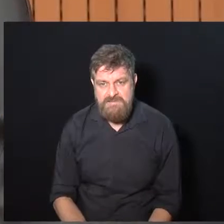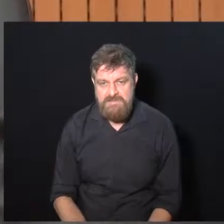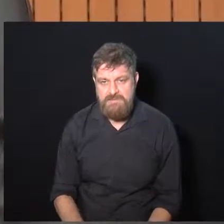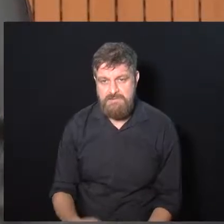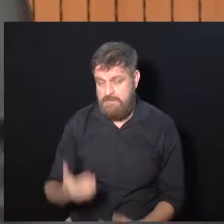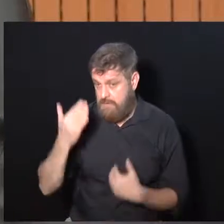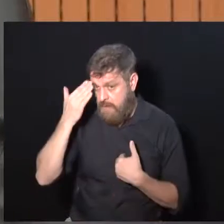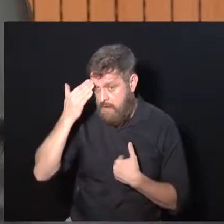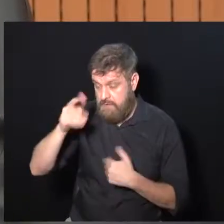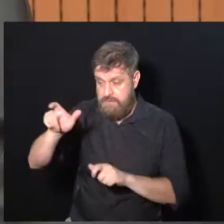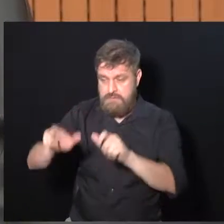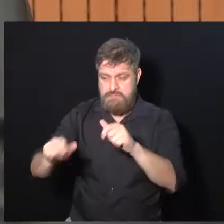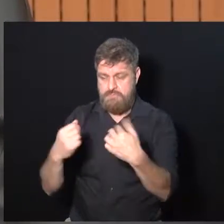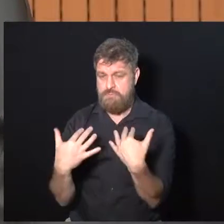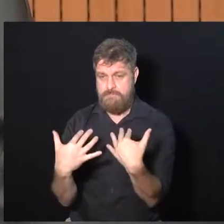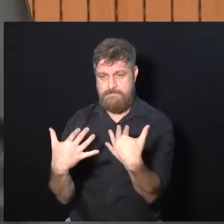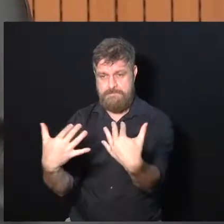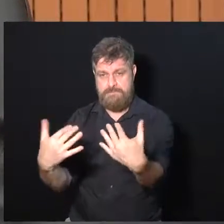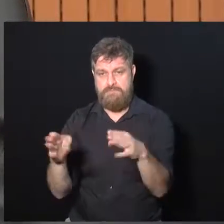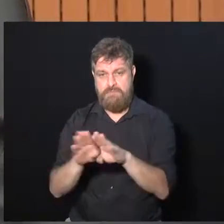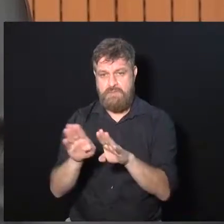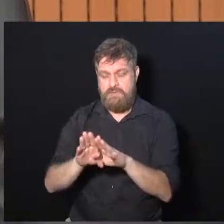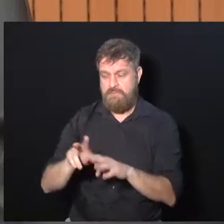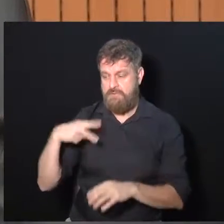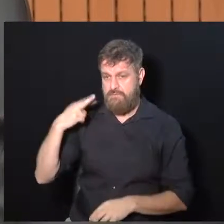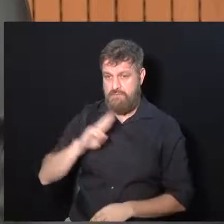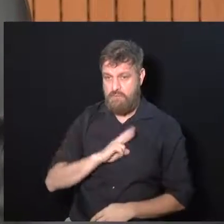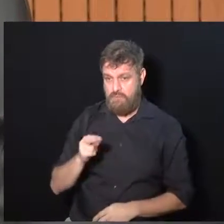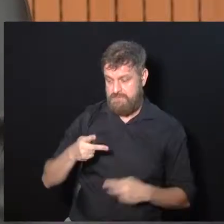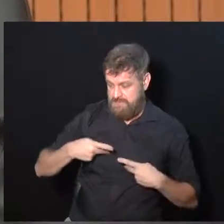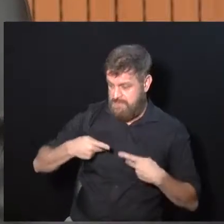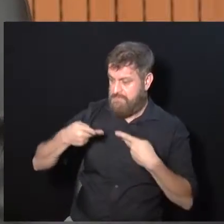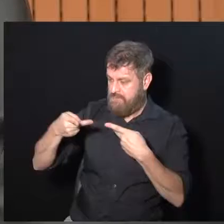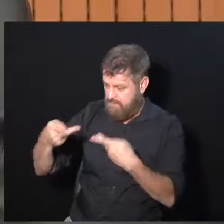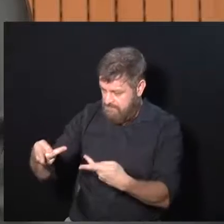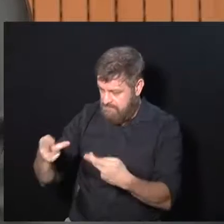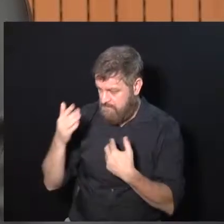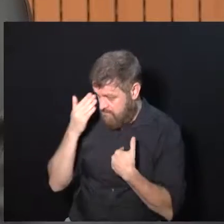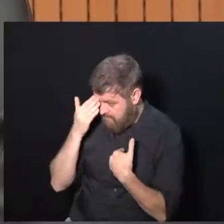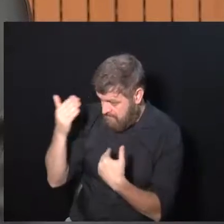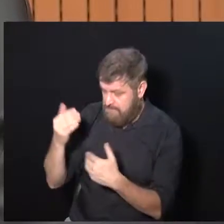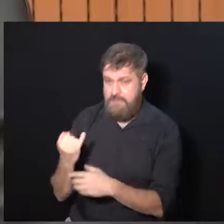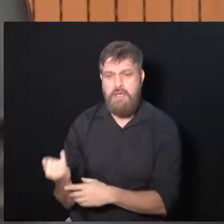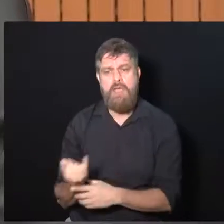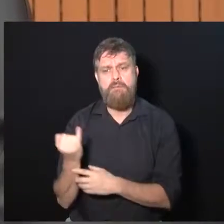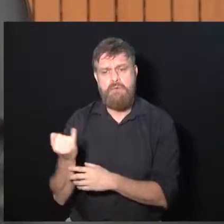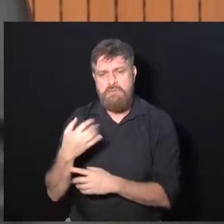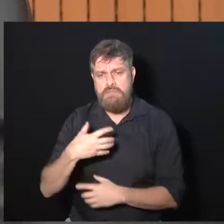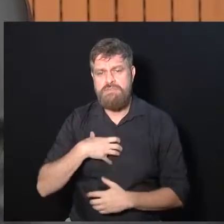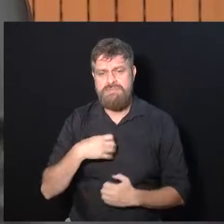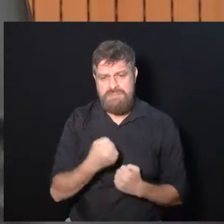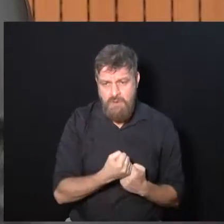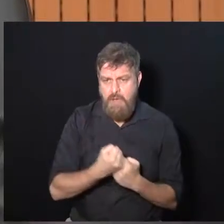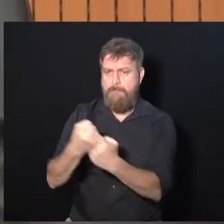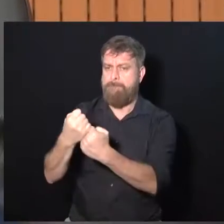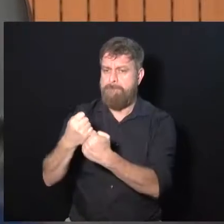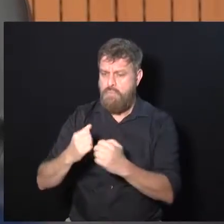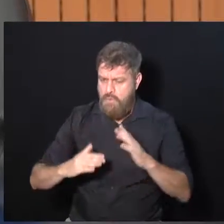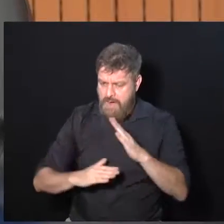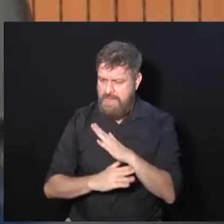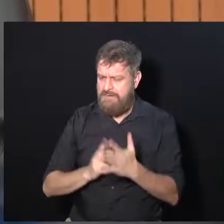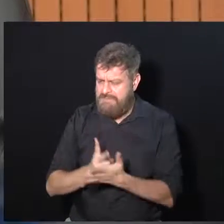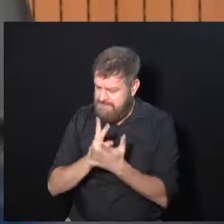Agradeço aos presentes, agradeço ao convite do vereador Rossini. É muito importante esse apoio que a Câmara sempre nos